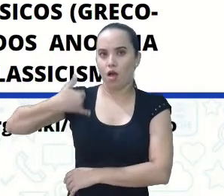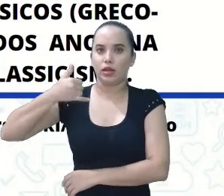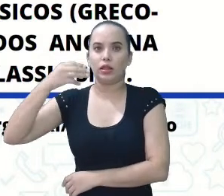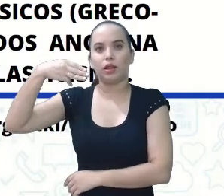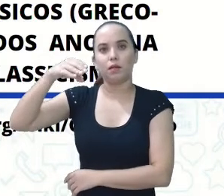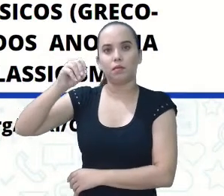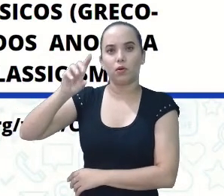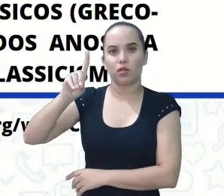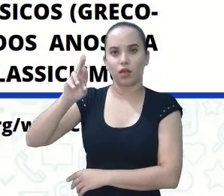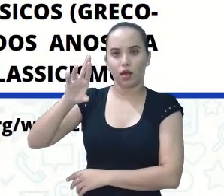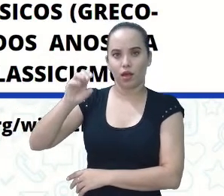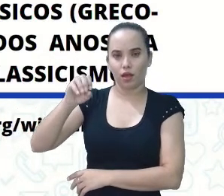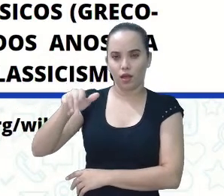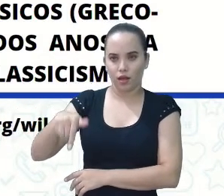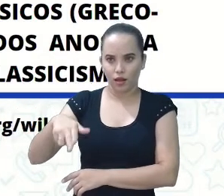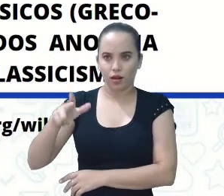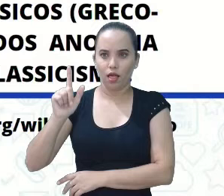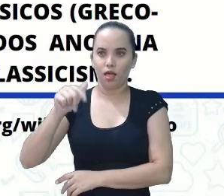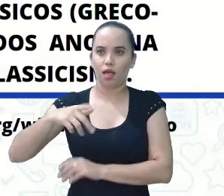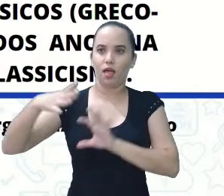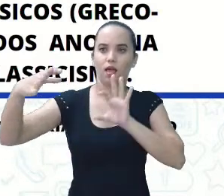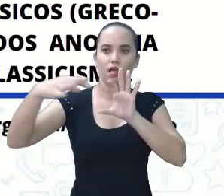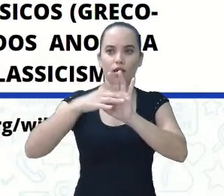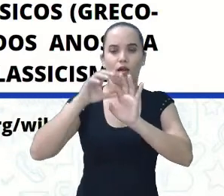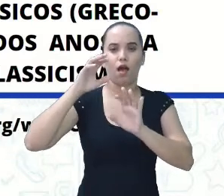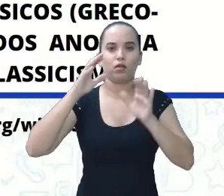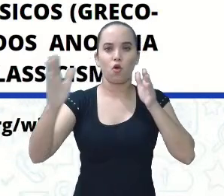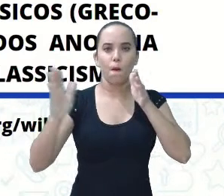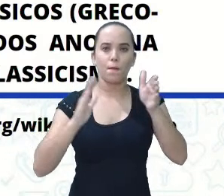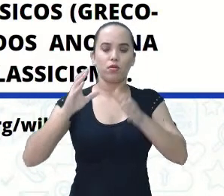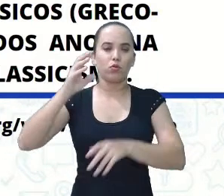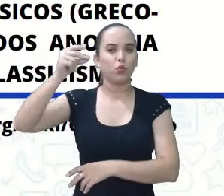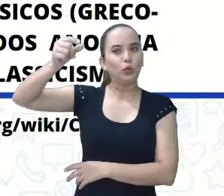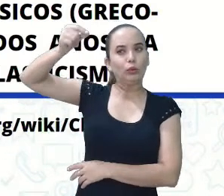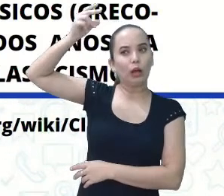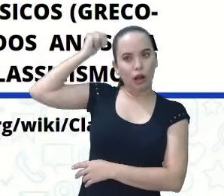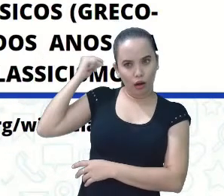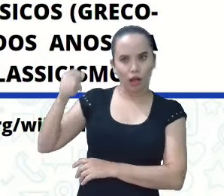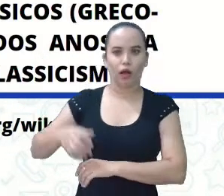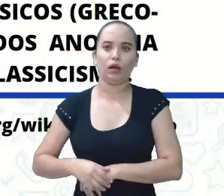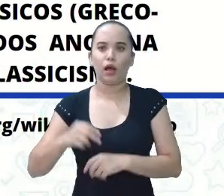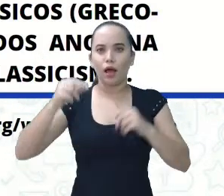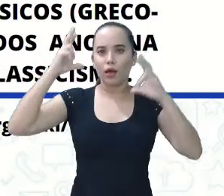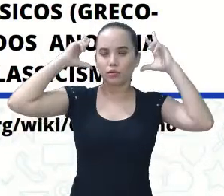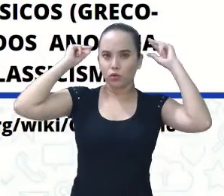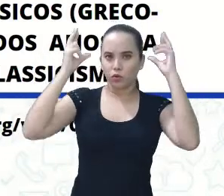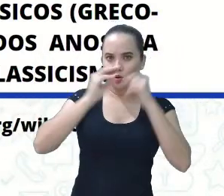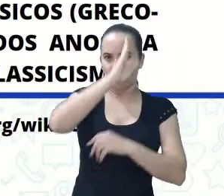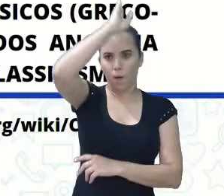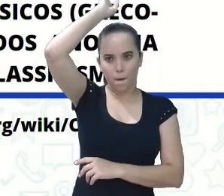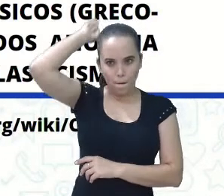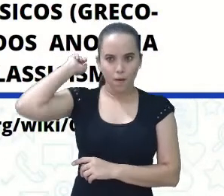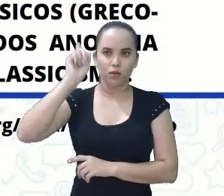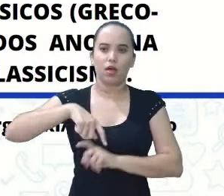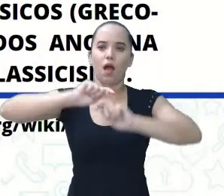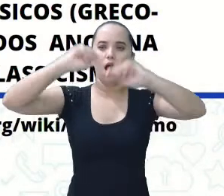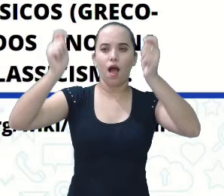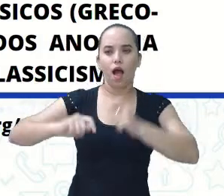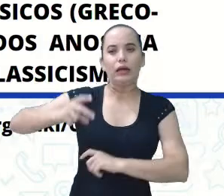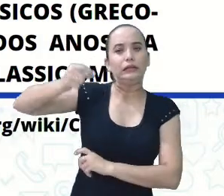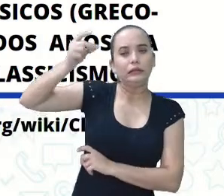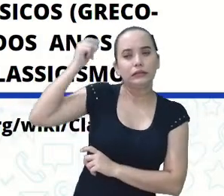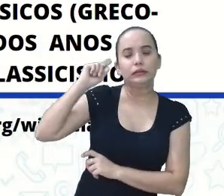como a gente já viu, e a arte clássica ela foi revivida ao longo dos anos na forma de arte